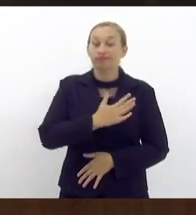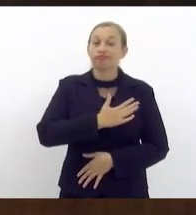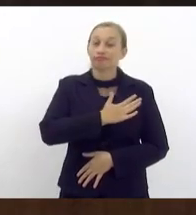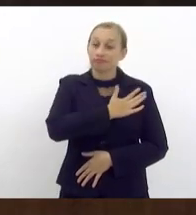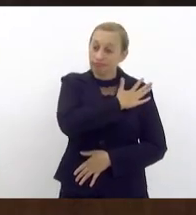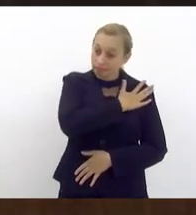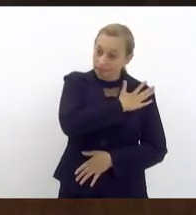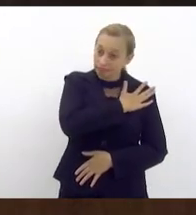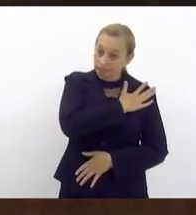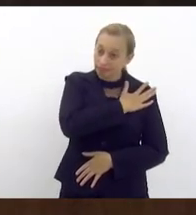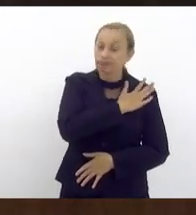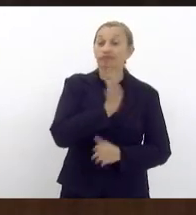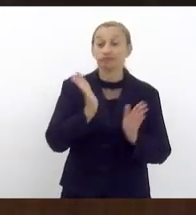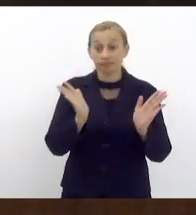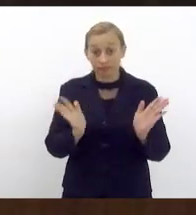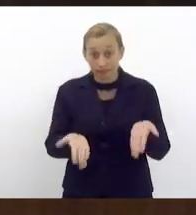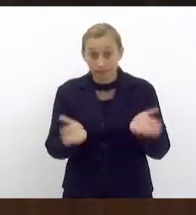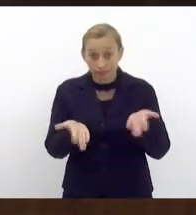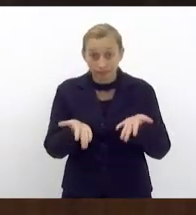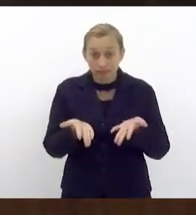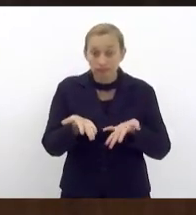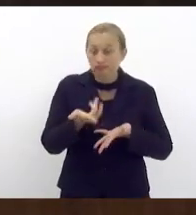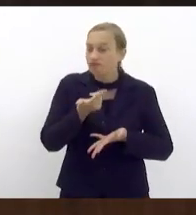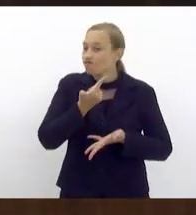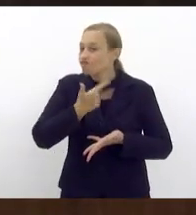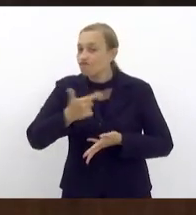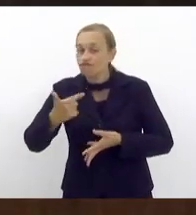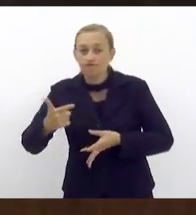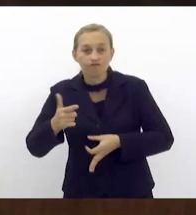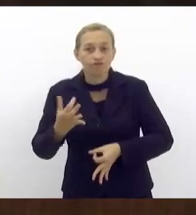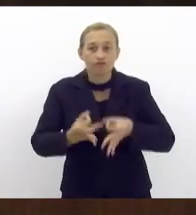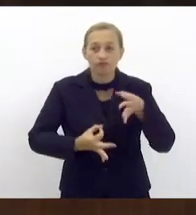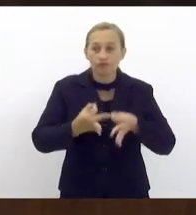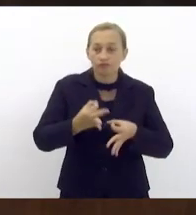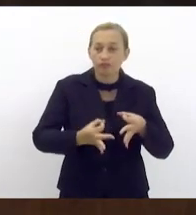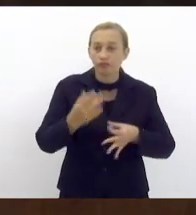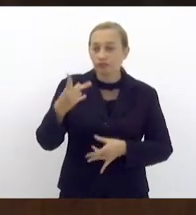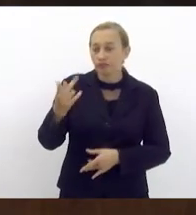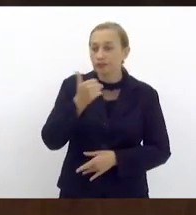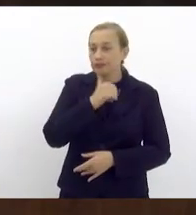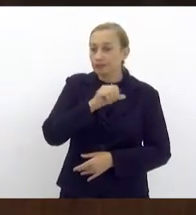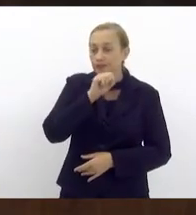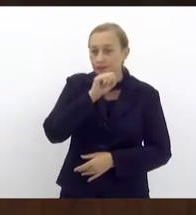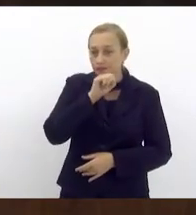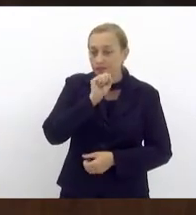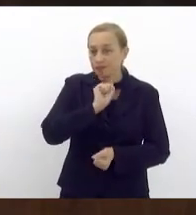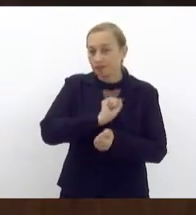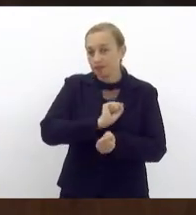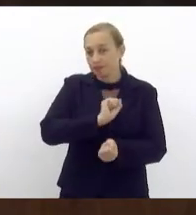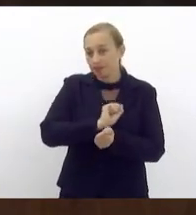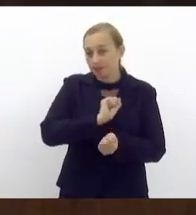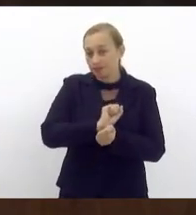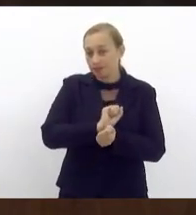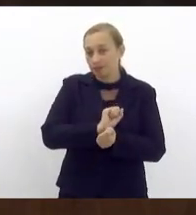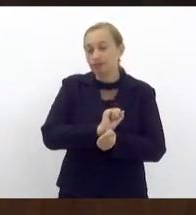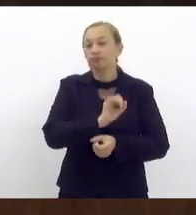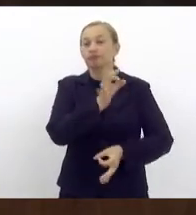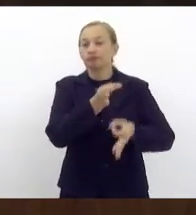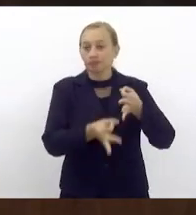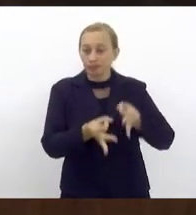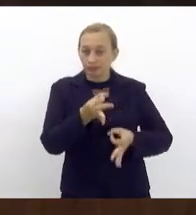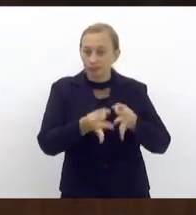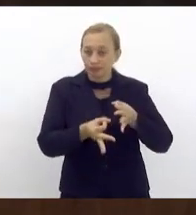ainda hoje não houve O Julgamento E a sua mãe Rosilene espera por justiça